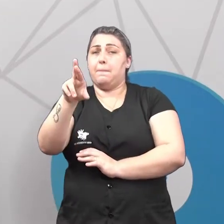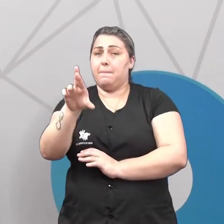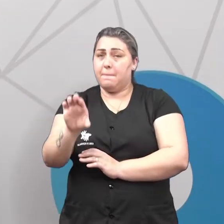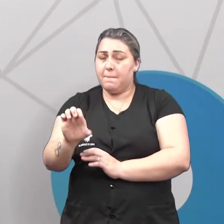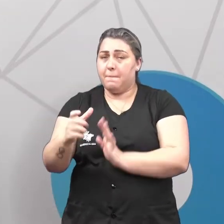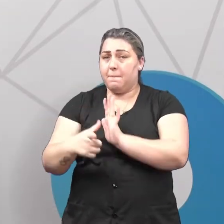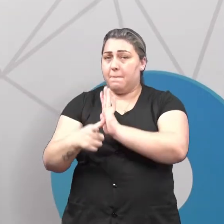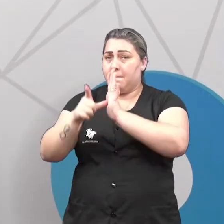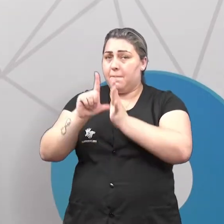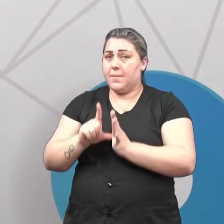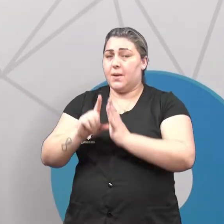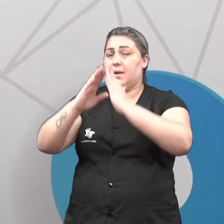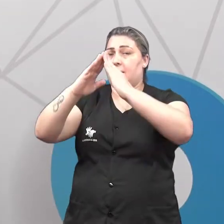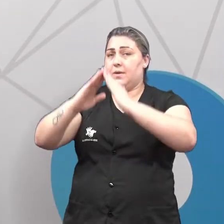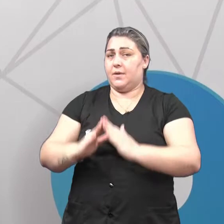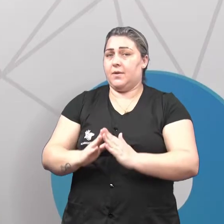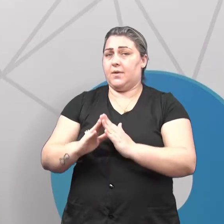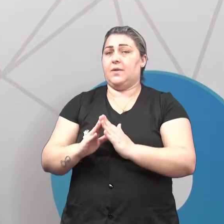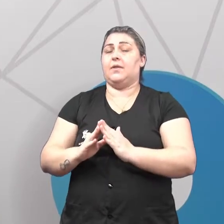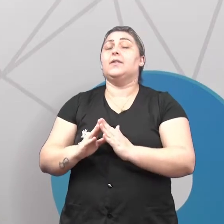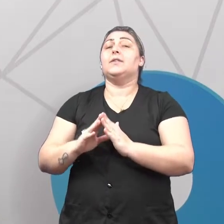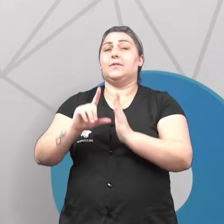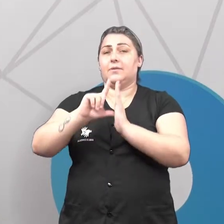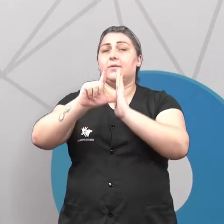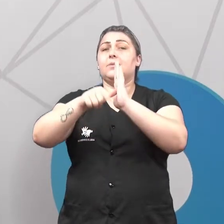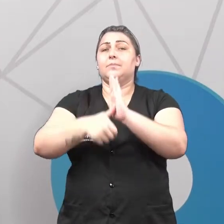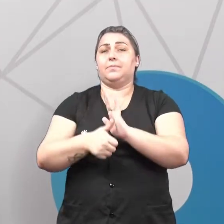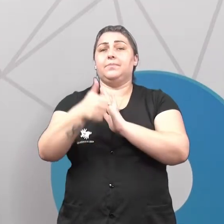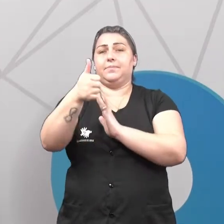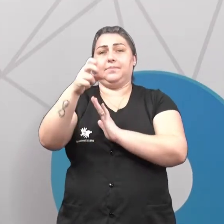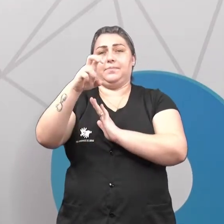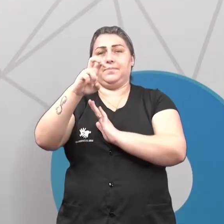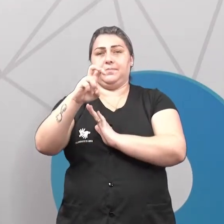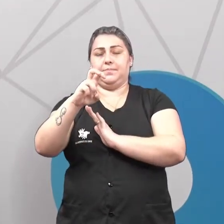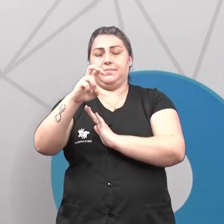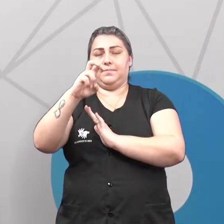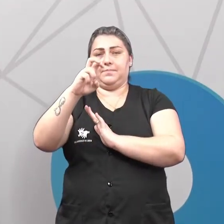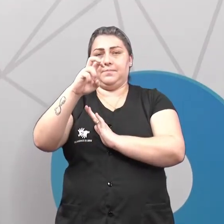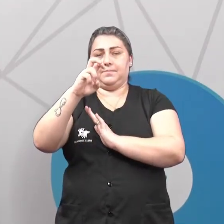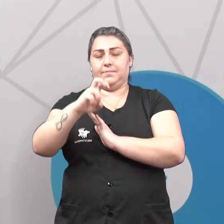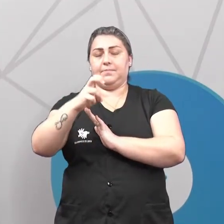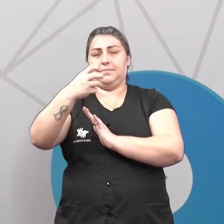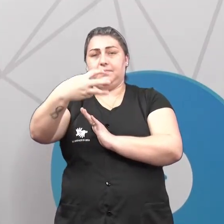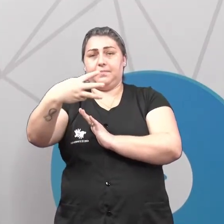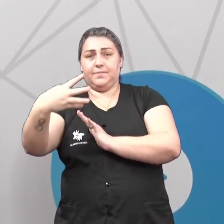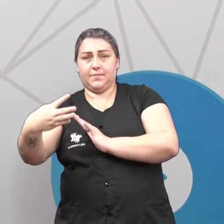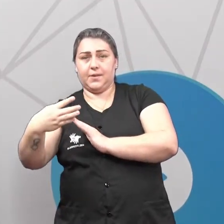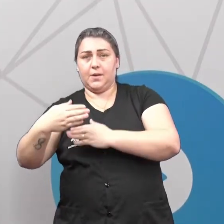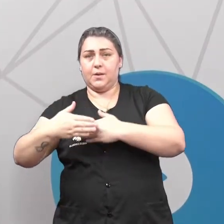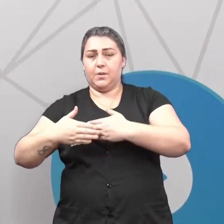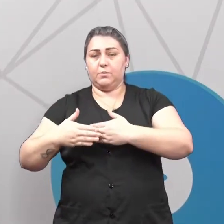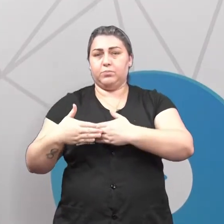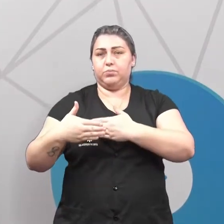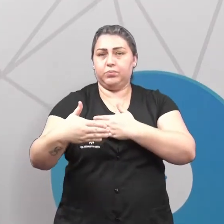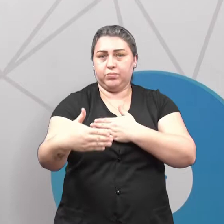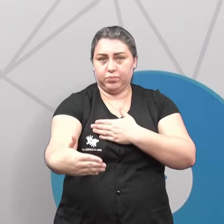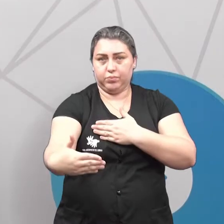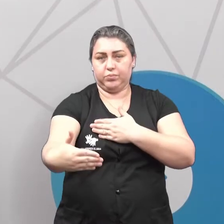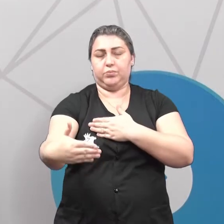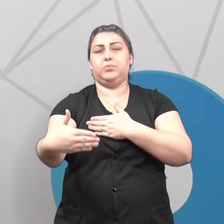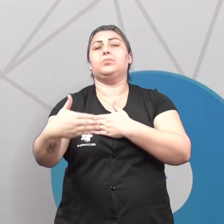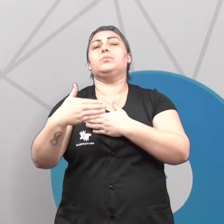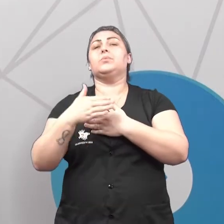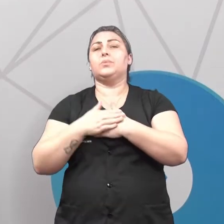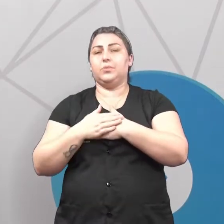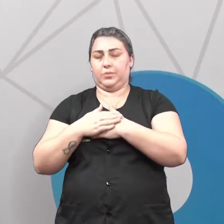porque depois de 1534 que nós vamos ter de fato o período colonial, que se estende aí por muitos